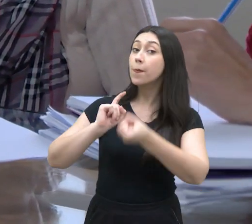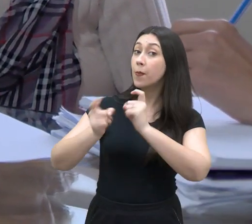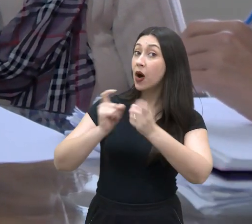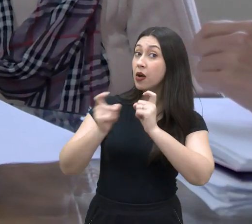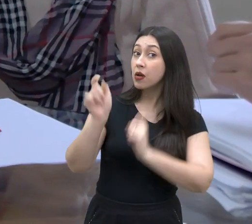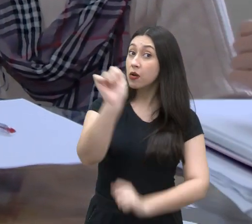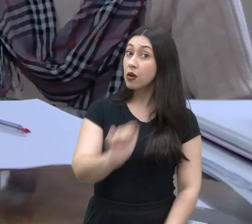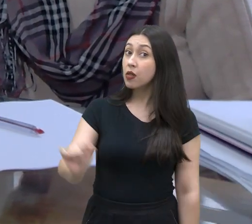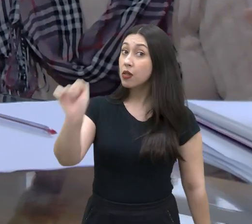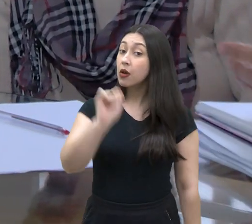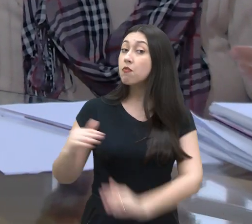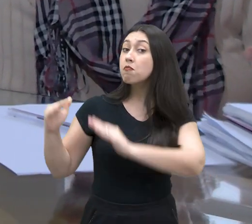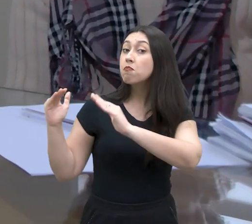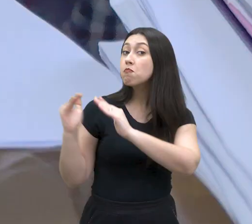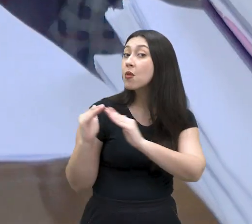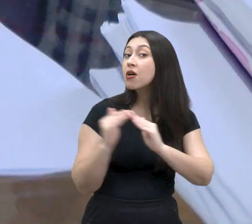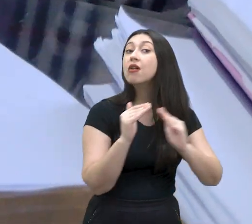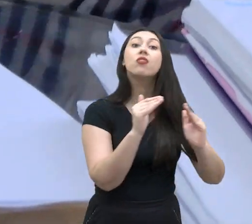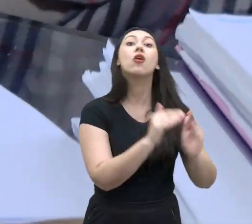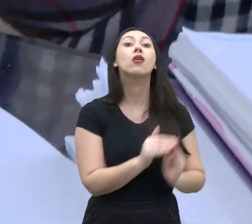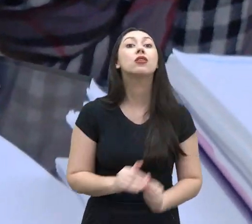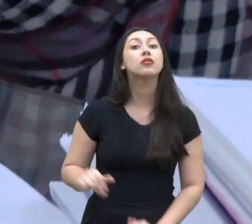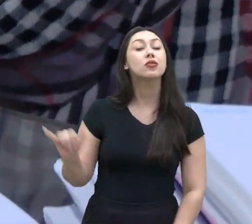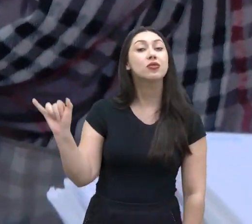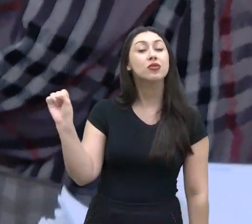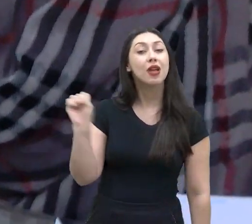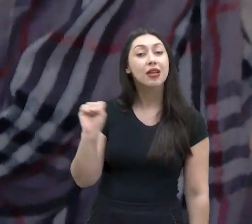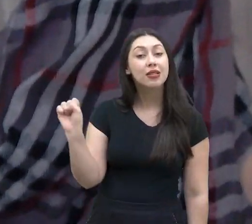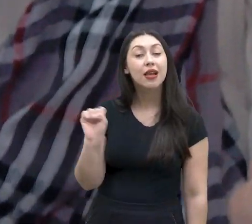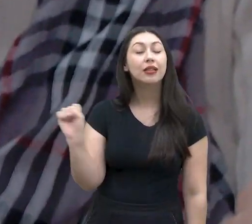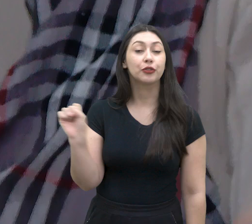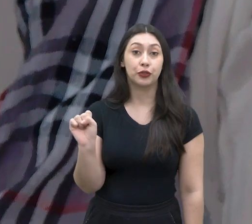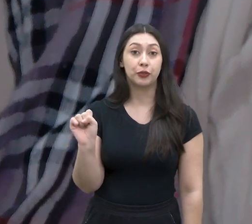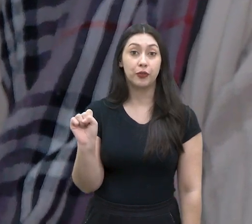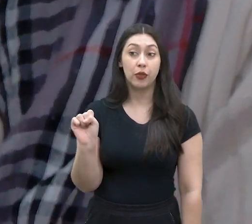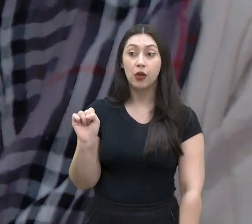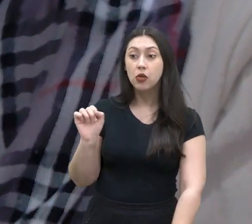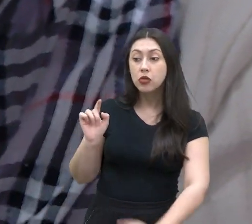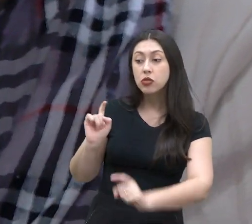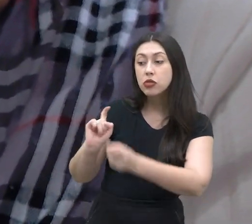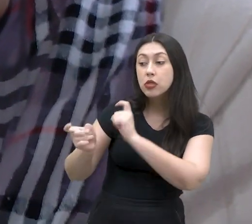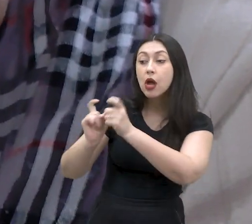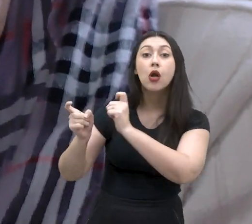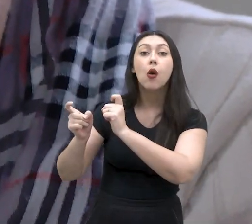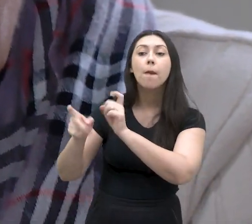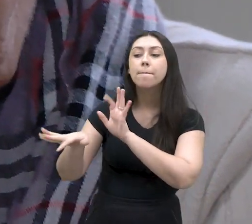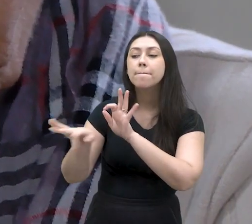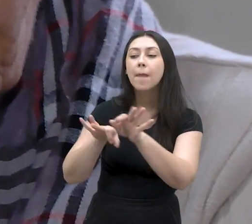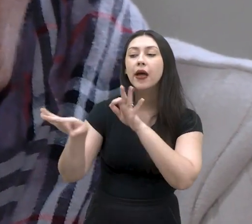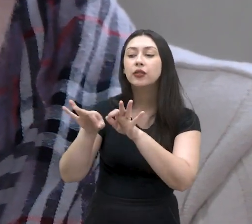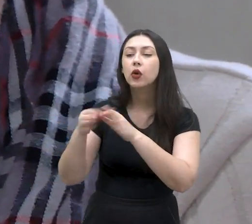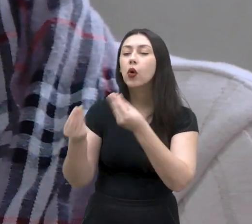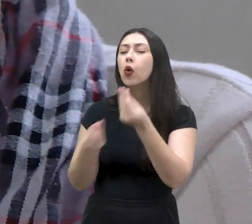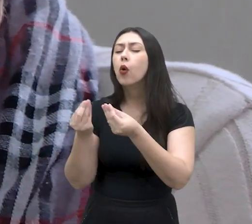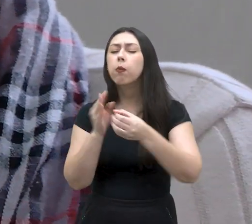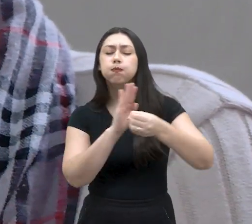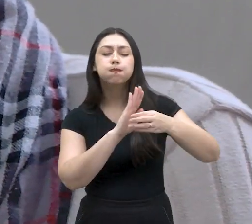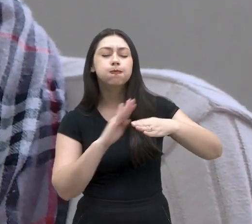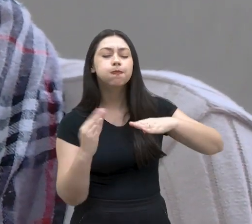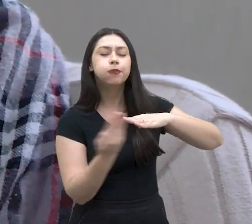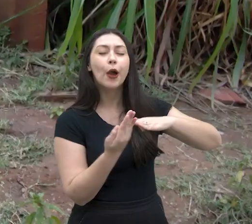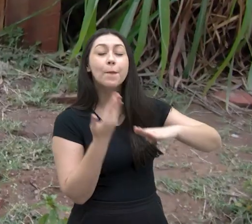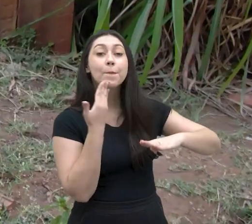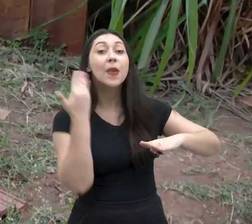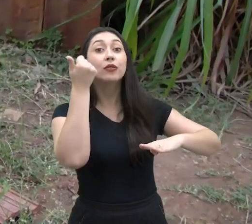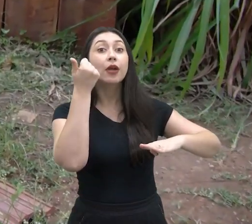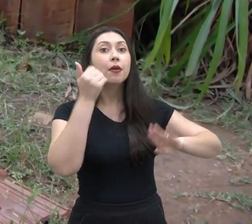de Moradores do Jardim Satélite. Através dos encontros, eles planejam melhorias para o bairro. E os resultados são